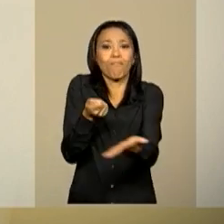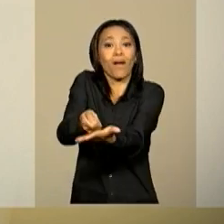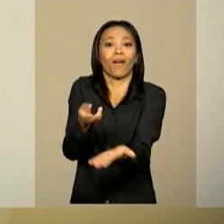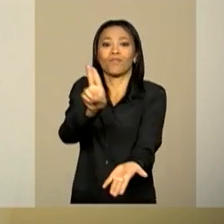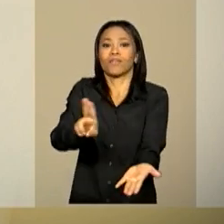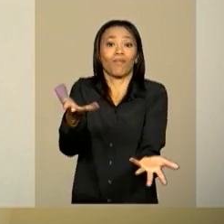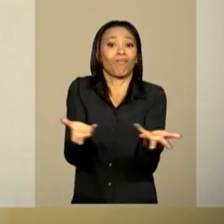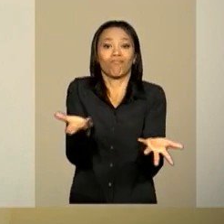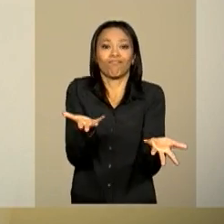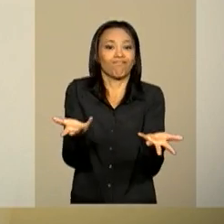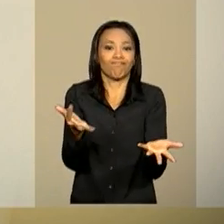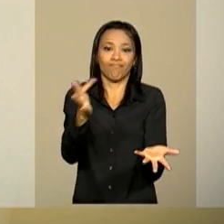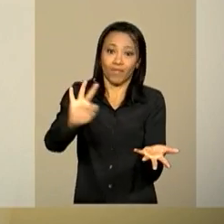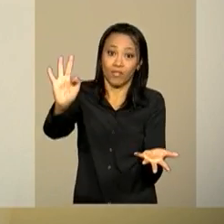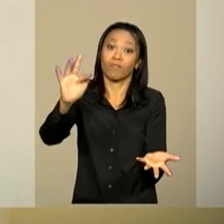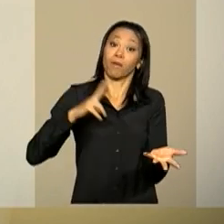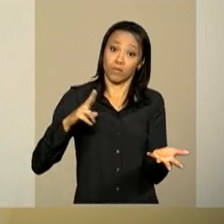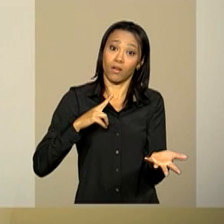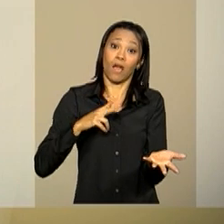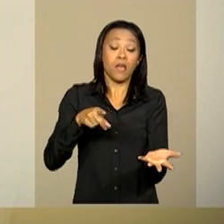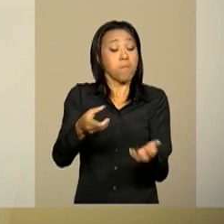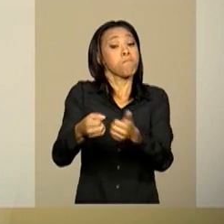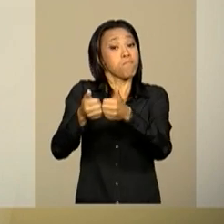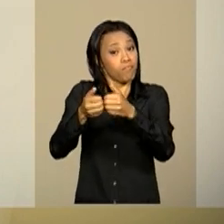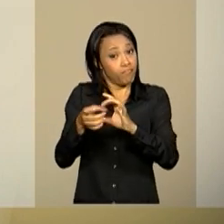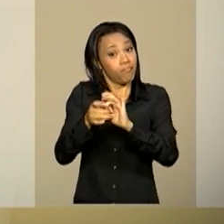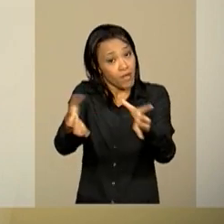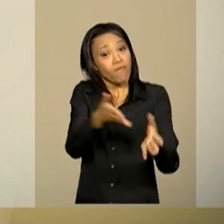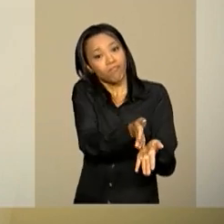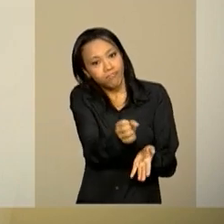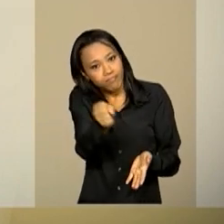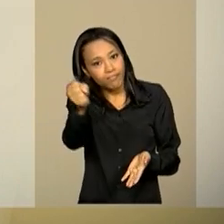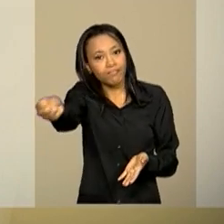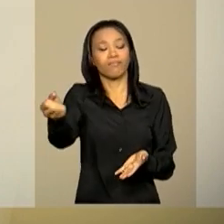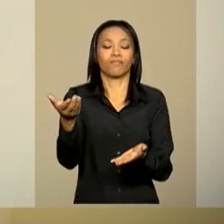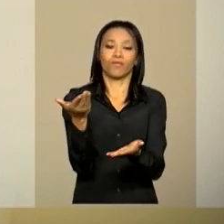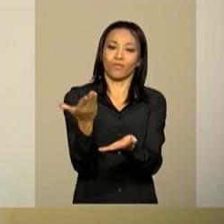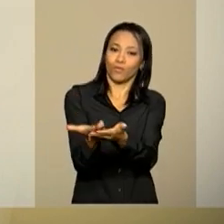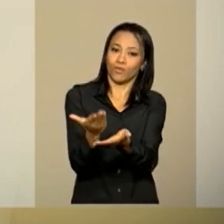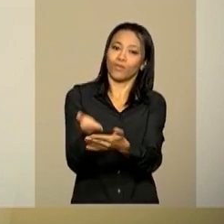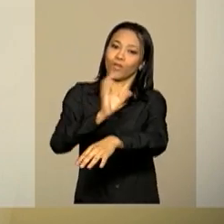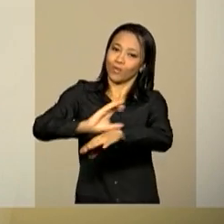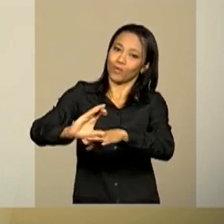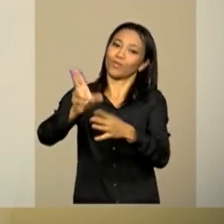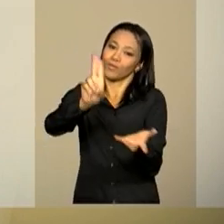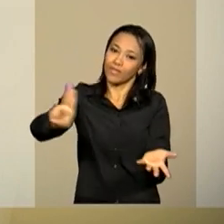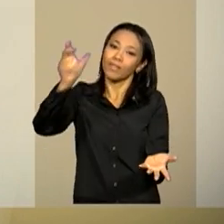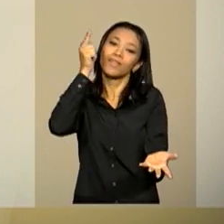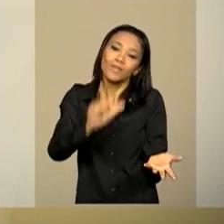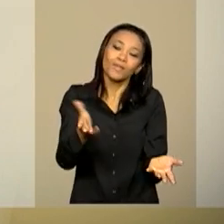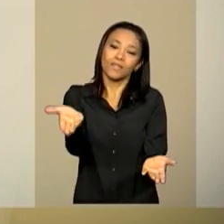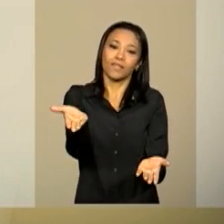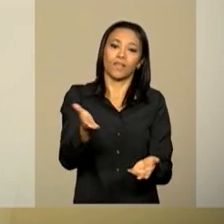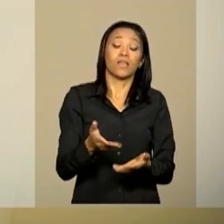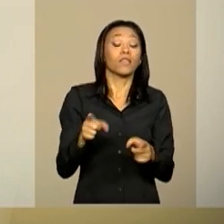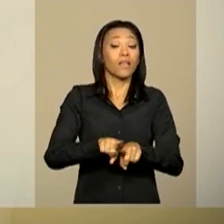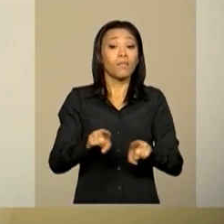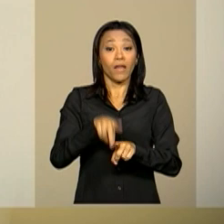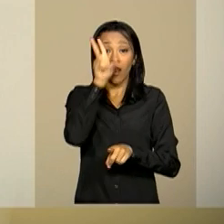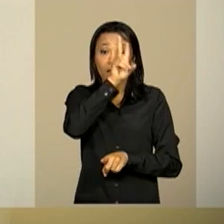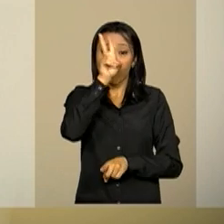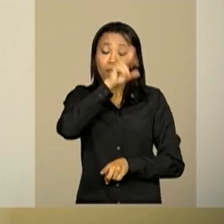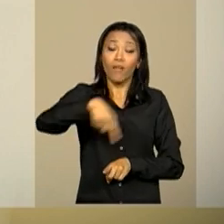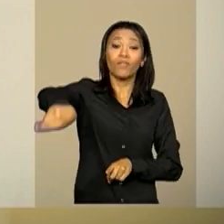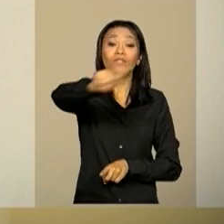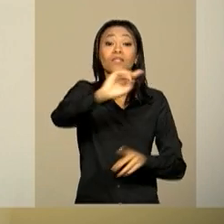particular permitindo que eles realizem o sonho de fazer um curso superior É bom lembrar aos nossos jovens